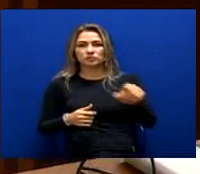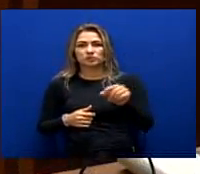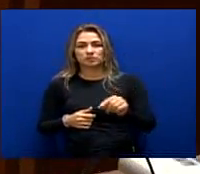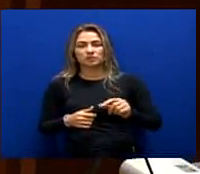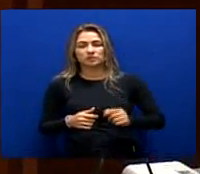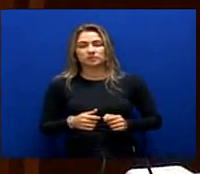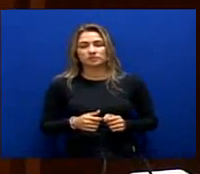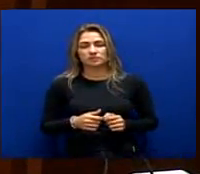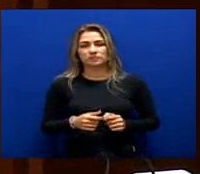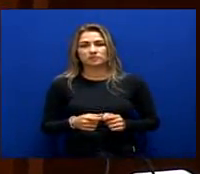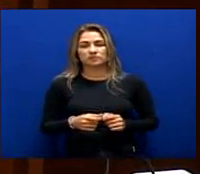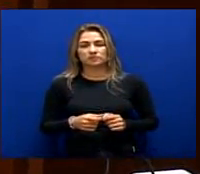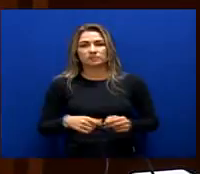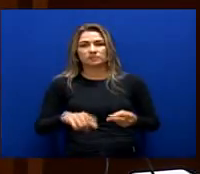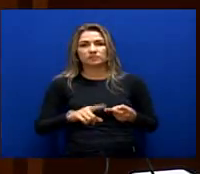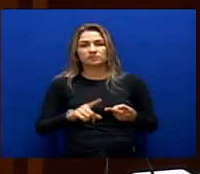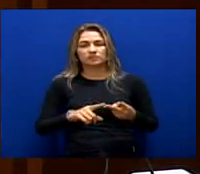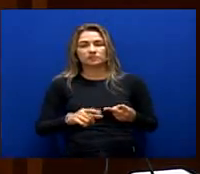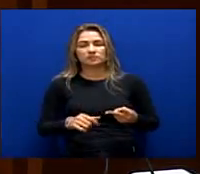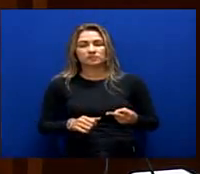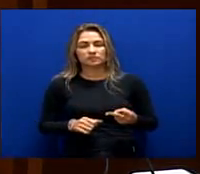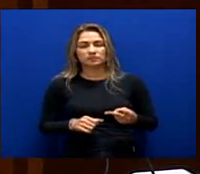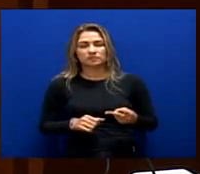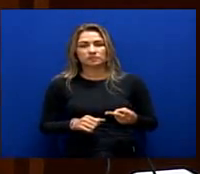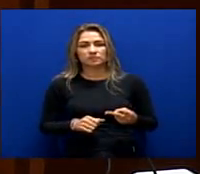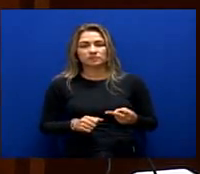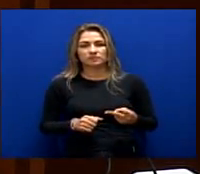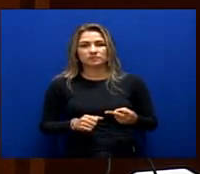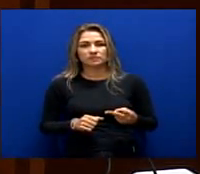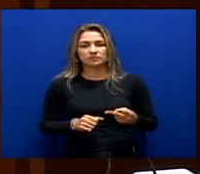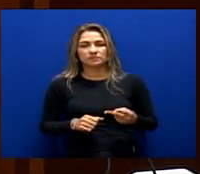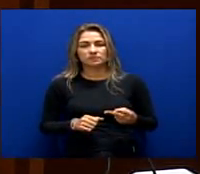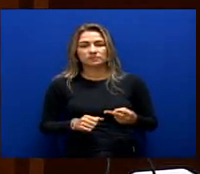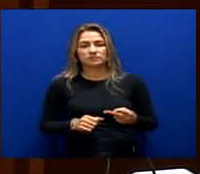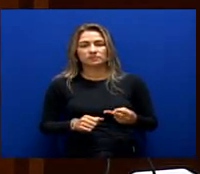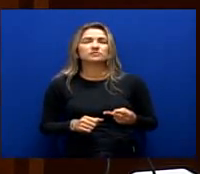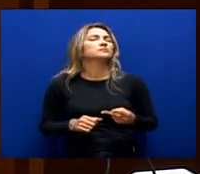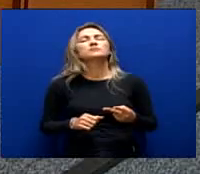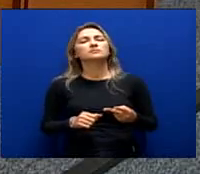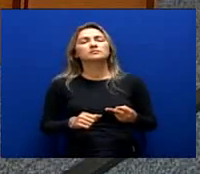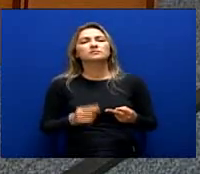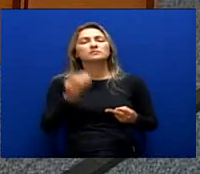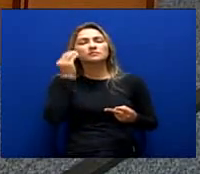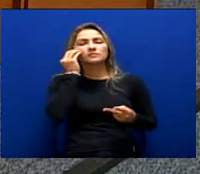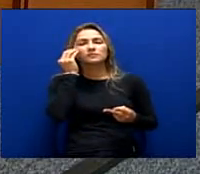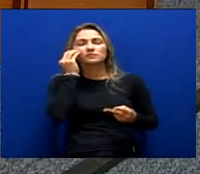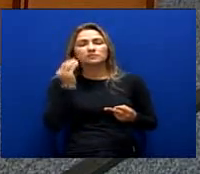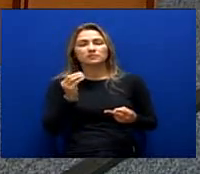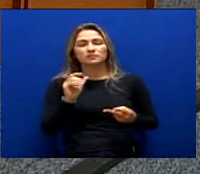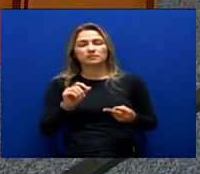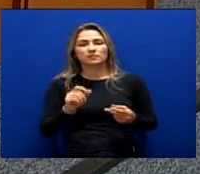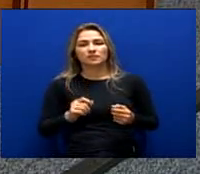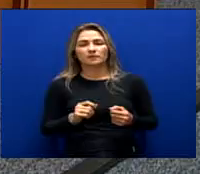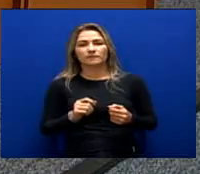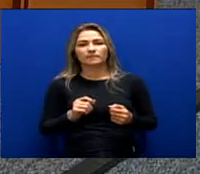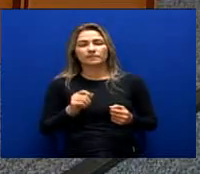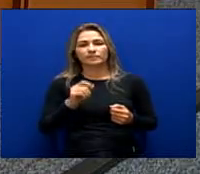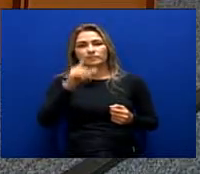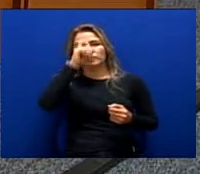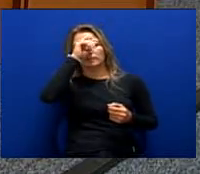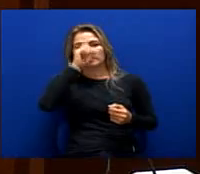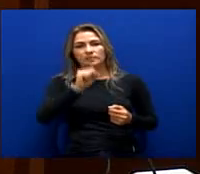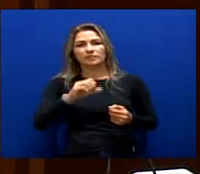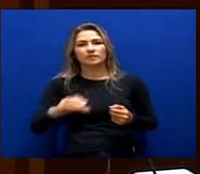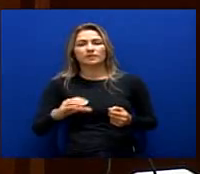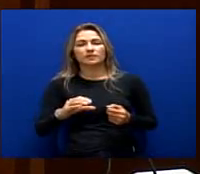uma porta uma bota pra a haia os leitores de entrada dos leitos da santa casa porque